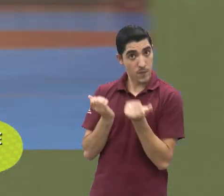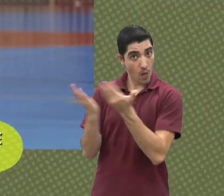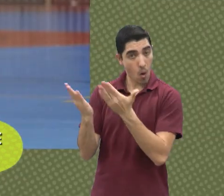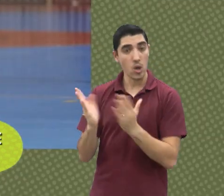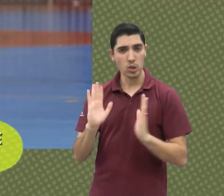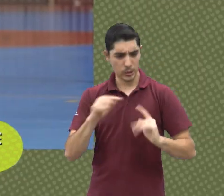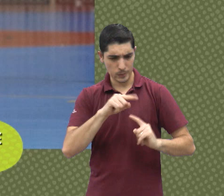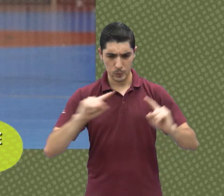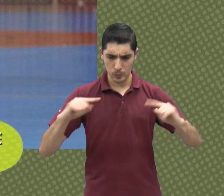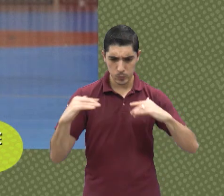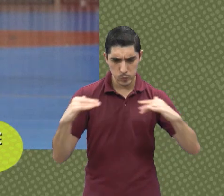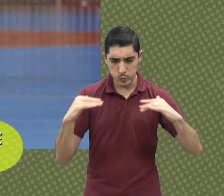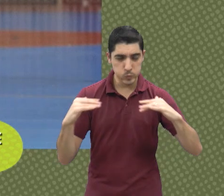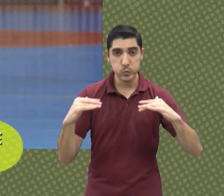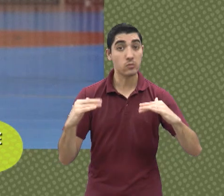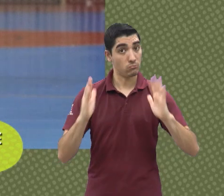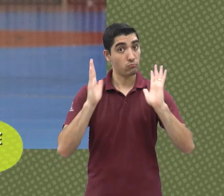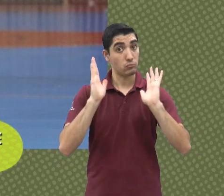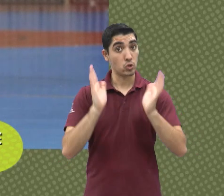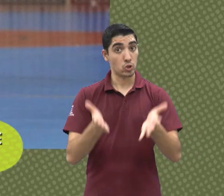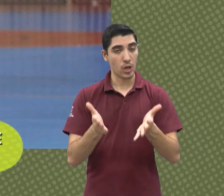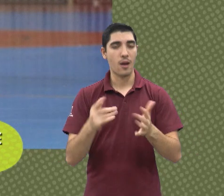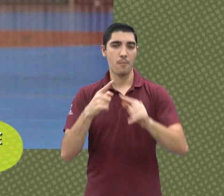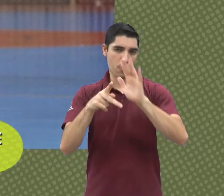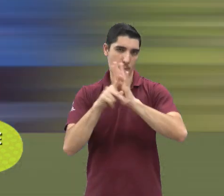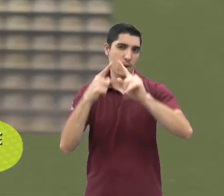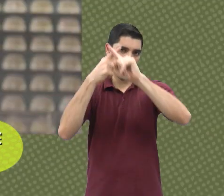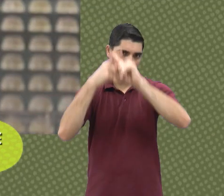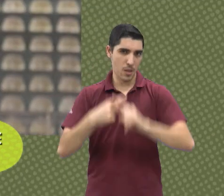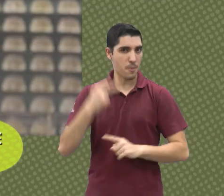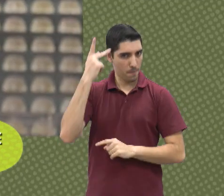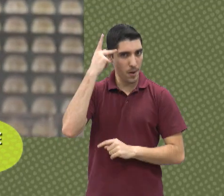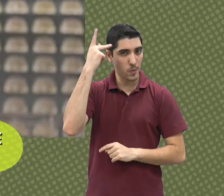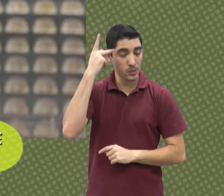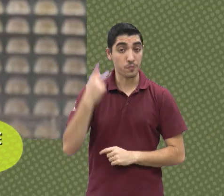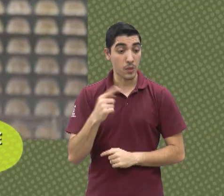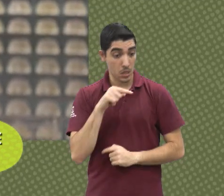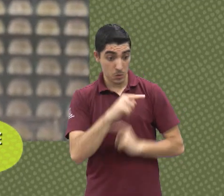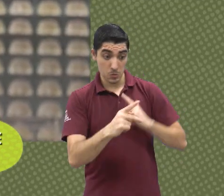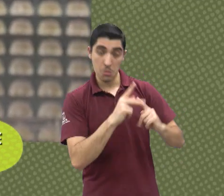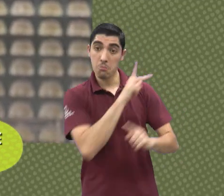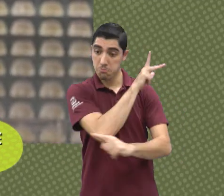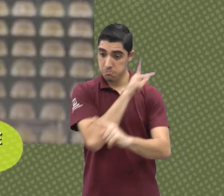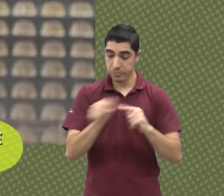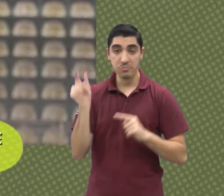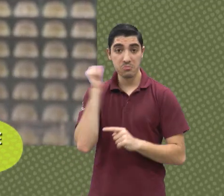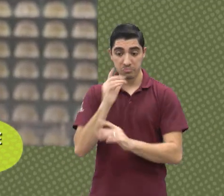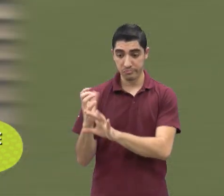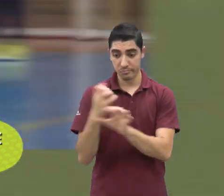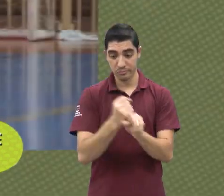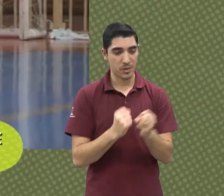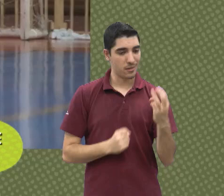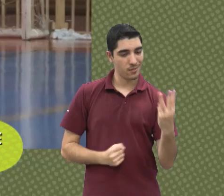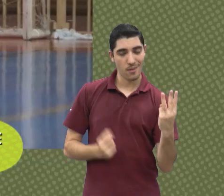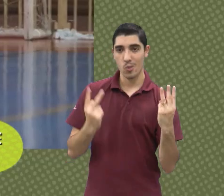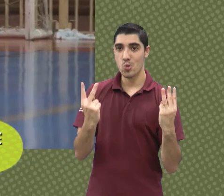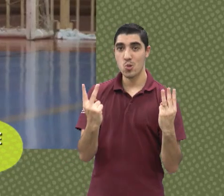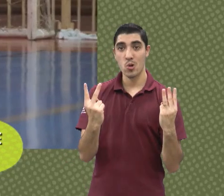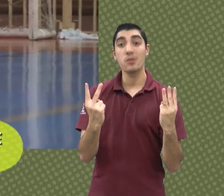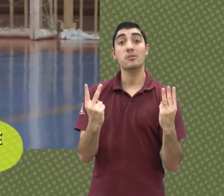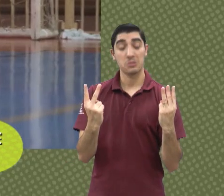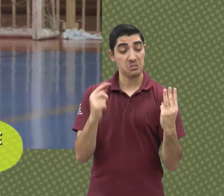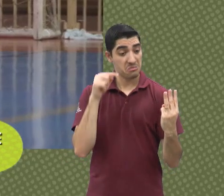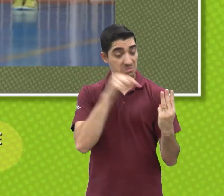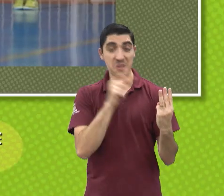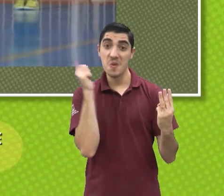Uimpro, né, como eu disse, pela última rodada da fase de classificação do Campeonato Paulista. E o São José venceu pelo placar de 3-2 e reassumiu a liderança